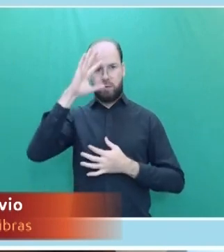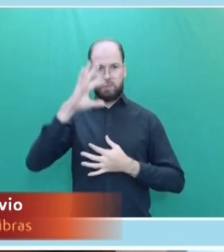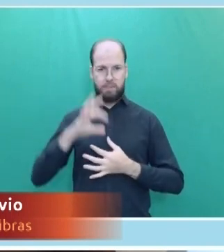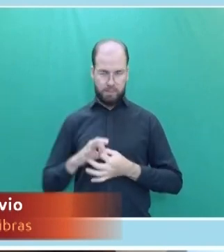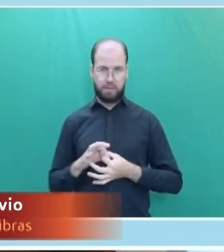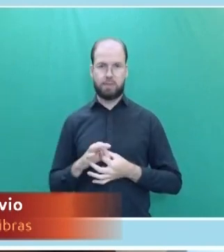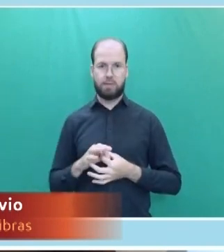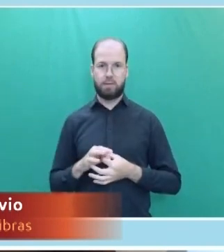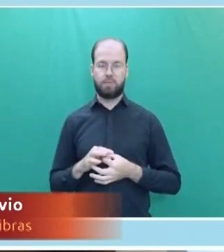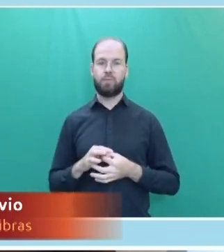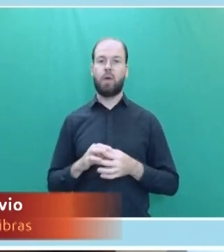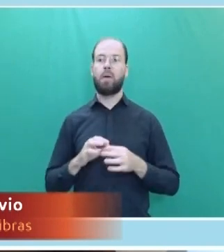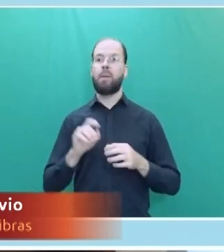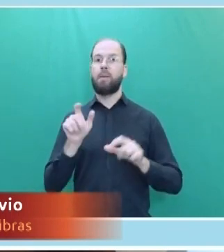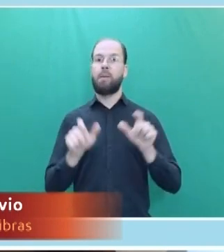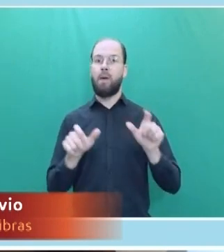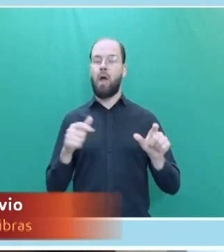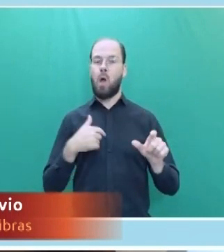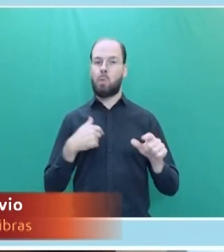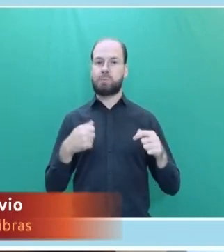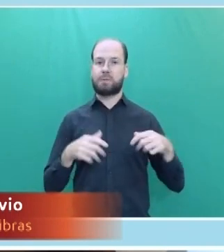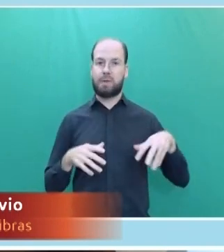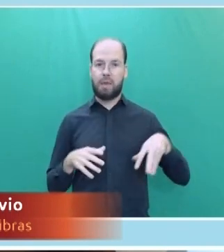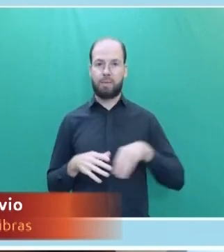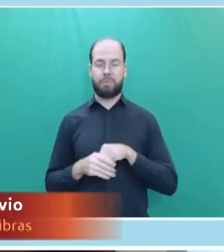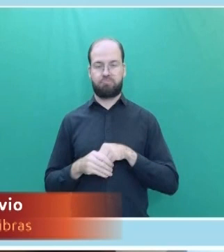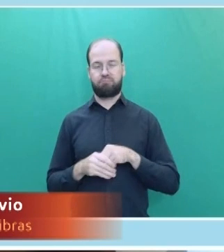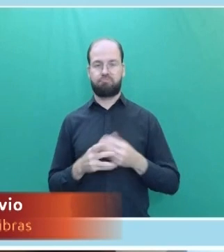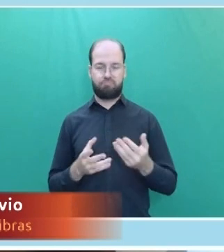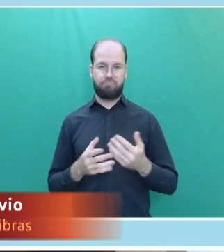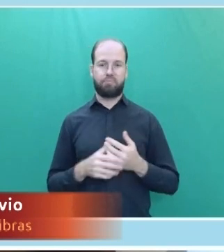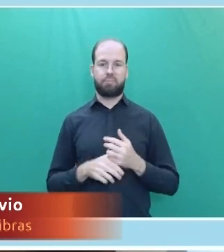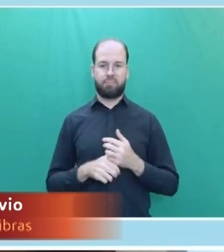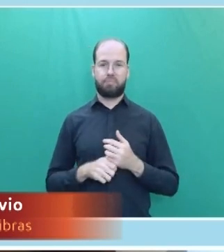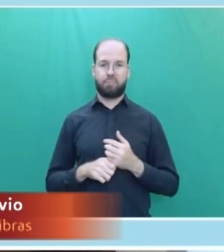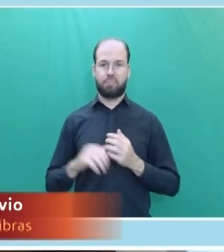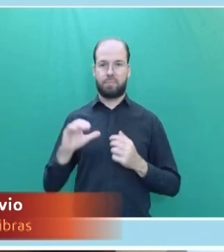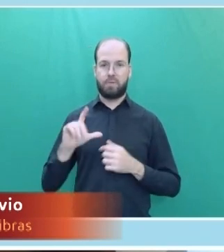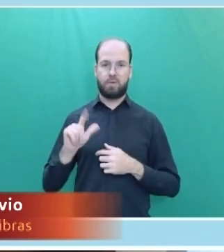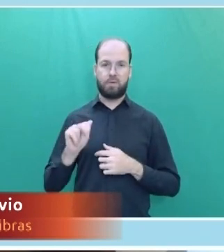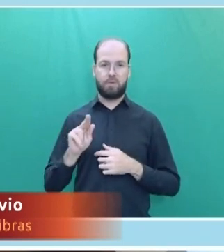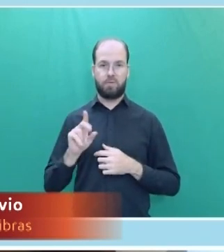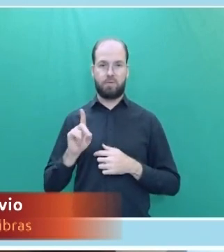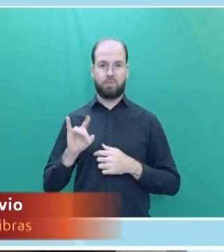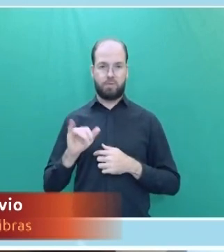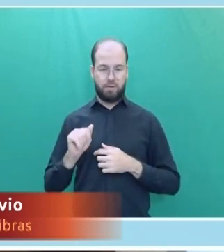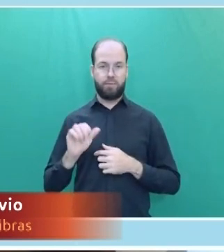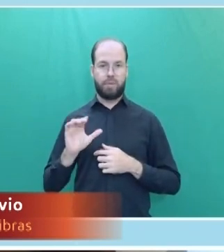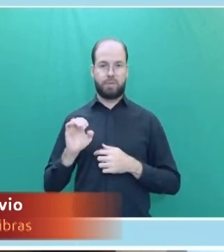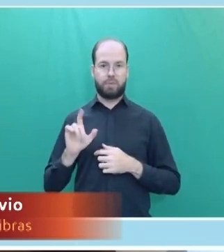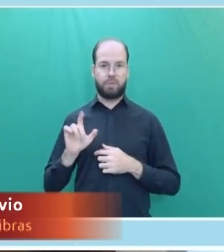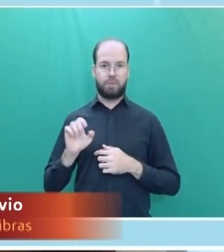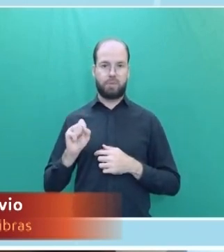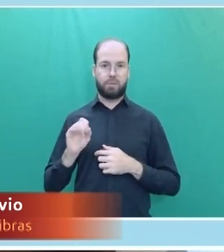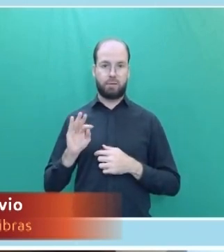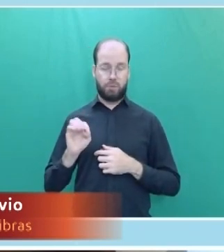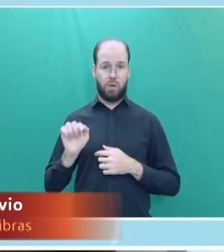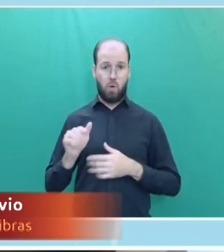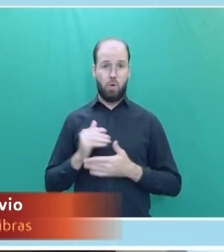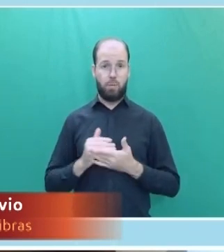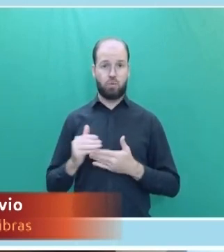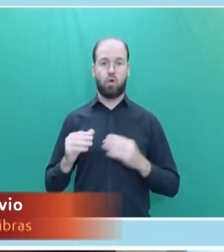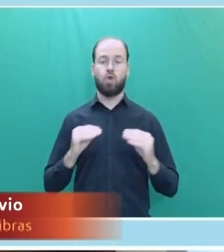né, para eu pertencer. A Cláudia Celeste, ela começou a fazer uma novela,